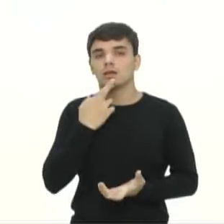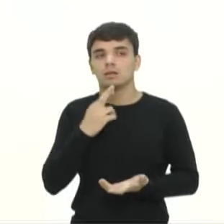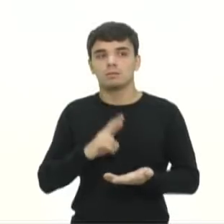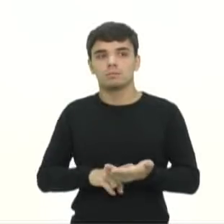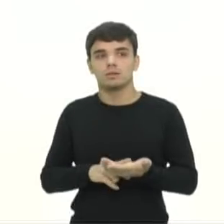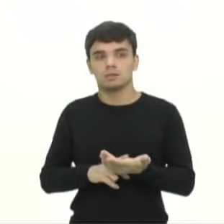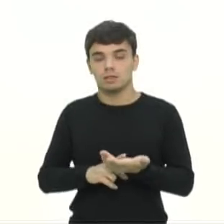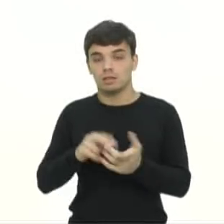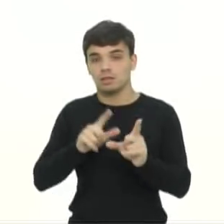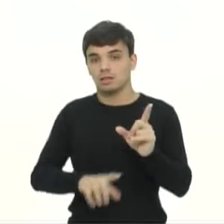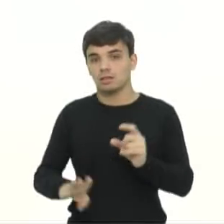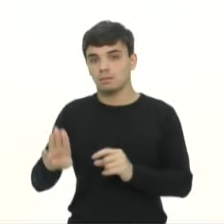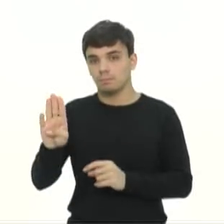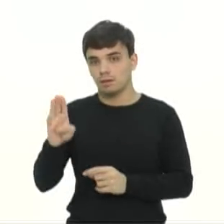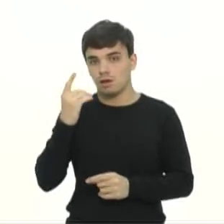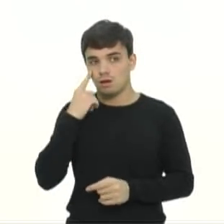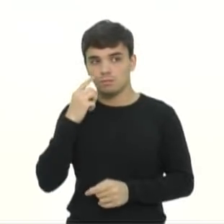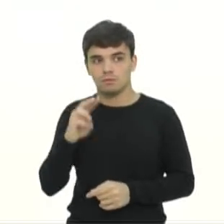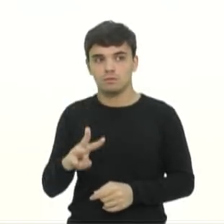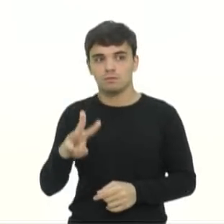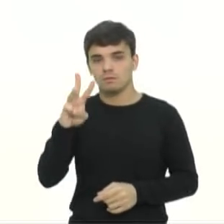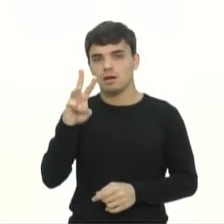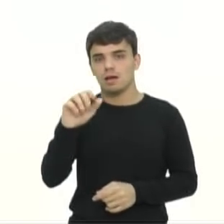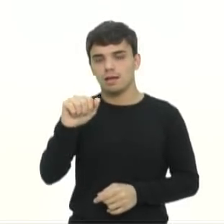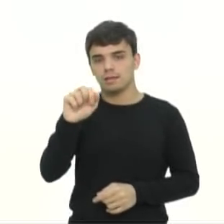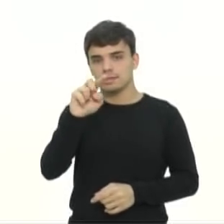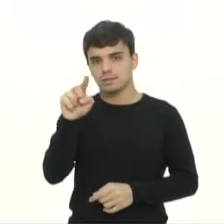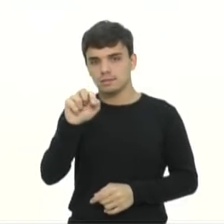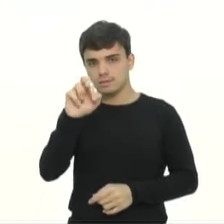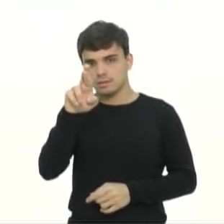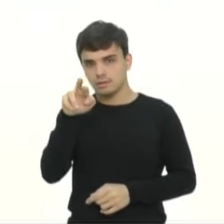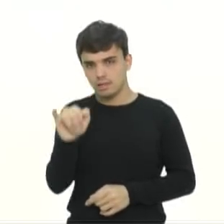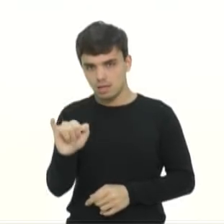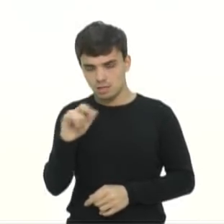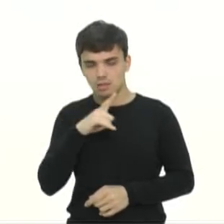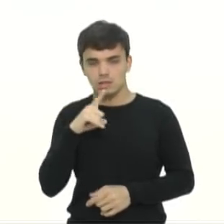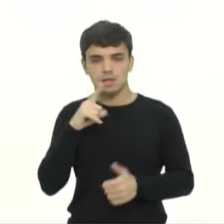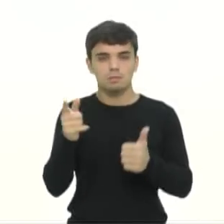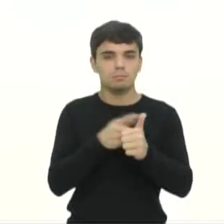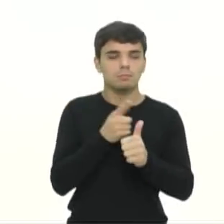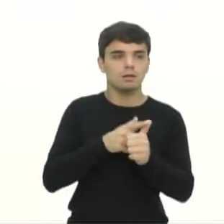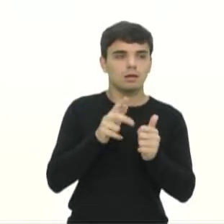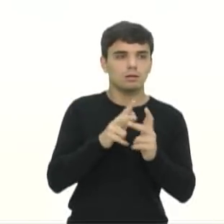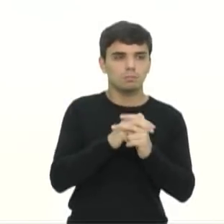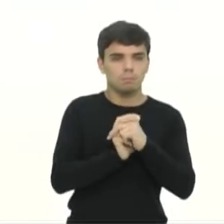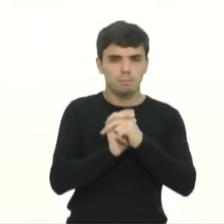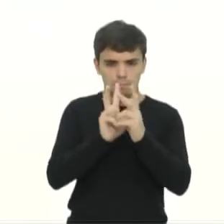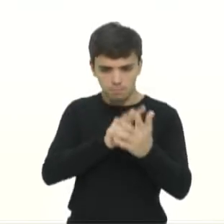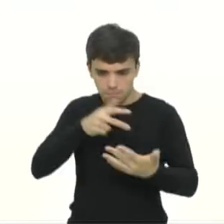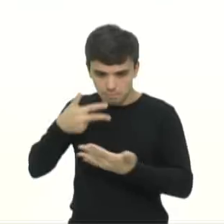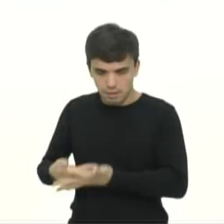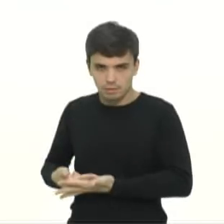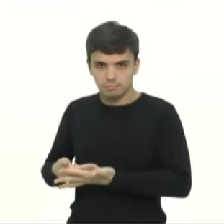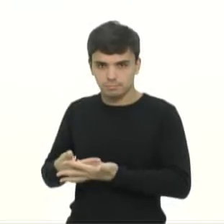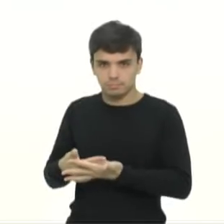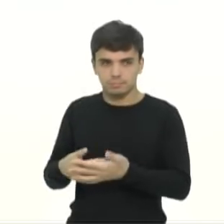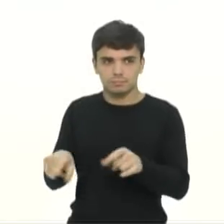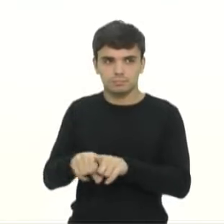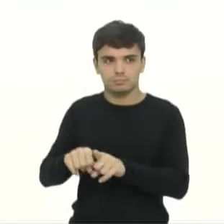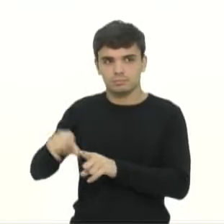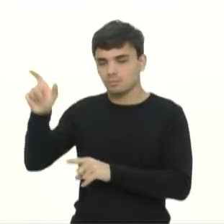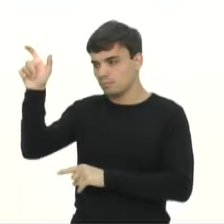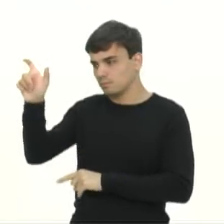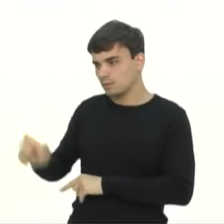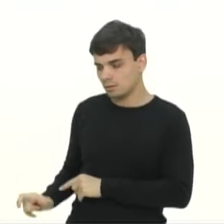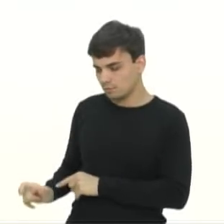um vazar. Então, em primeiro momento, nós temos o quê? A projeção da disputa, né, e a projeção de um dos atletas. A arbitragem faz